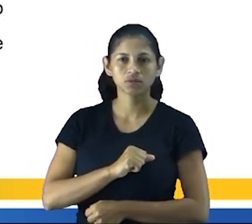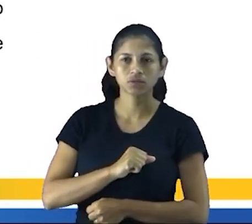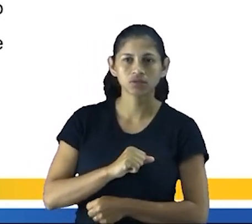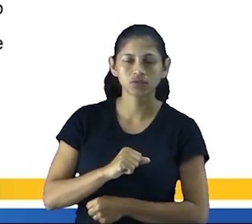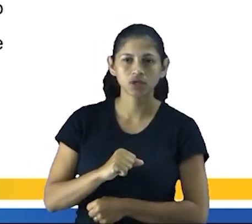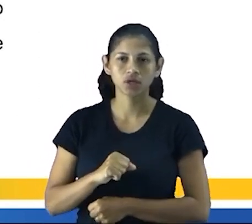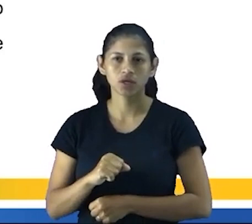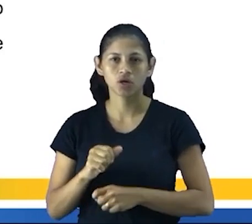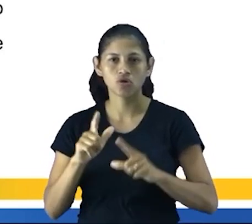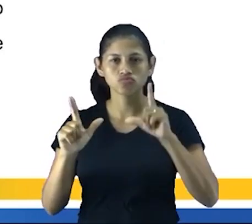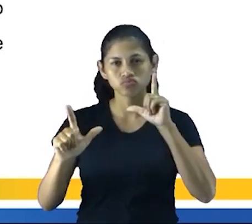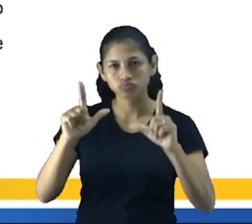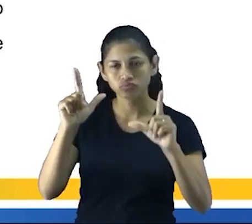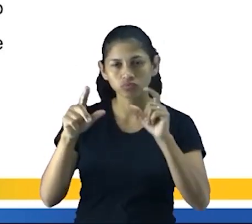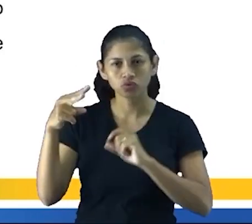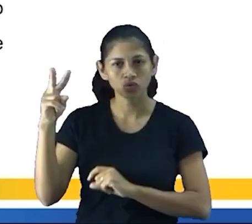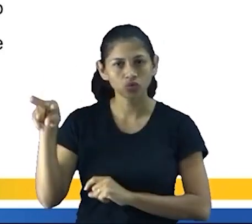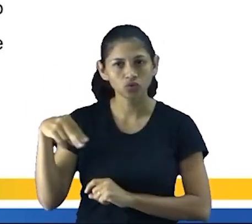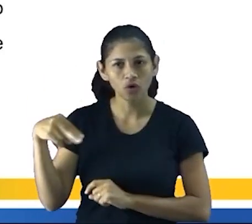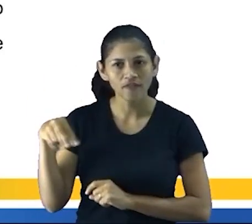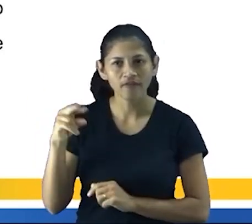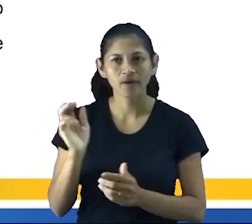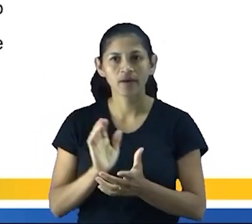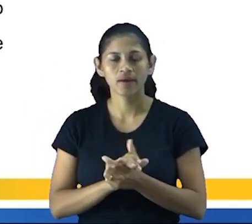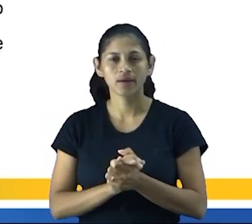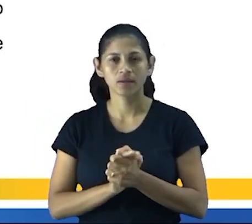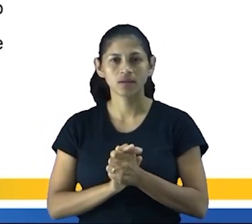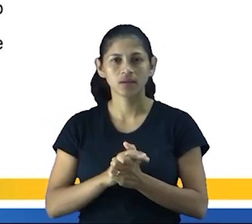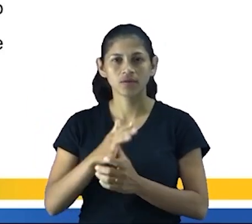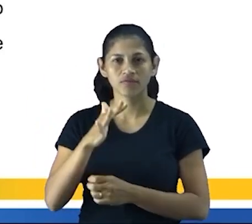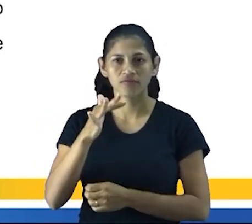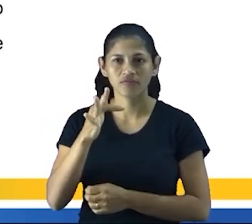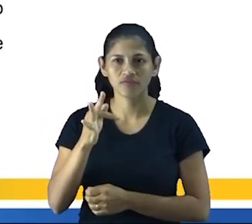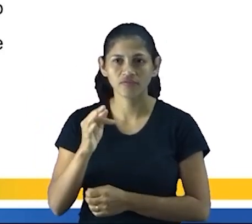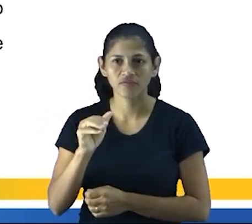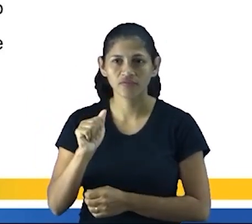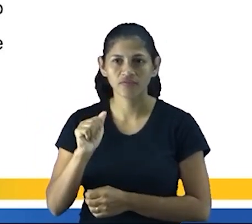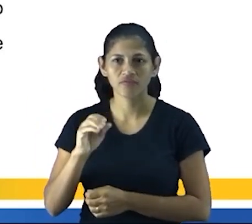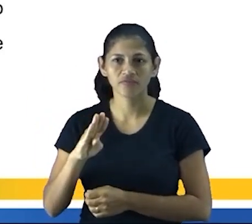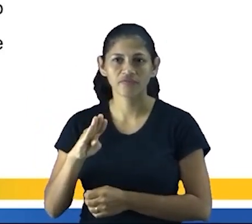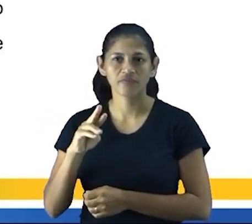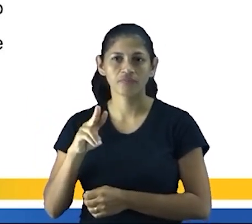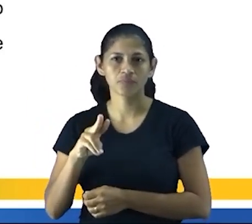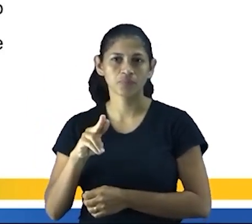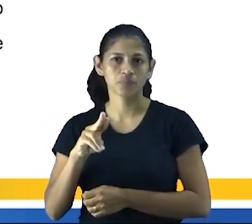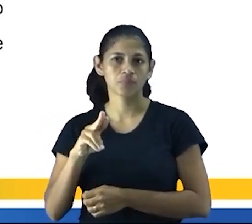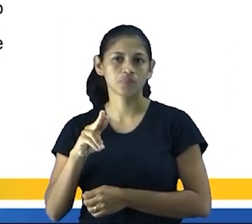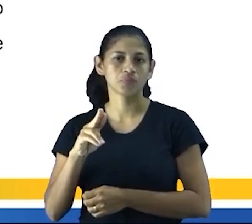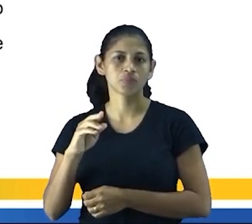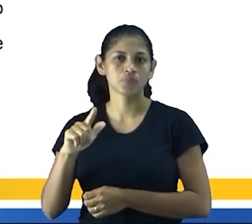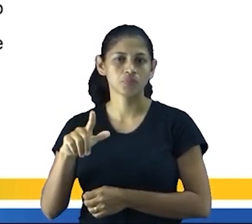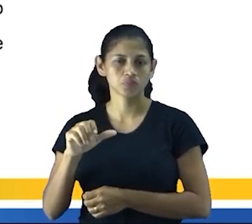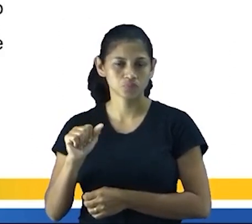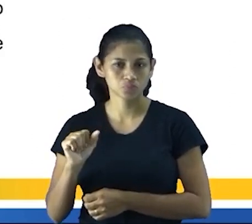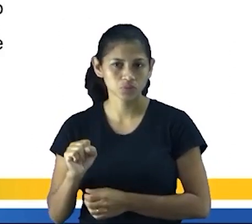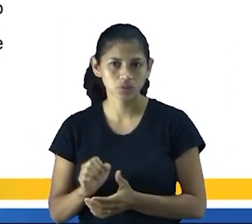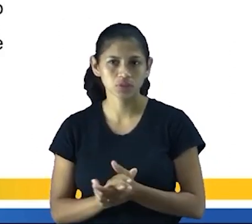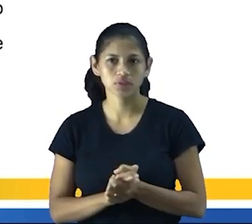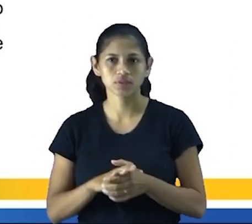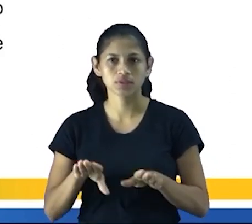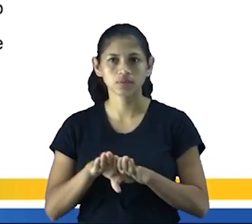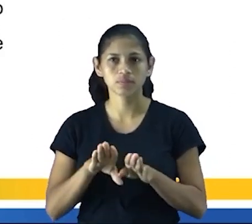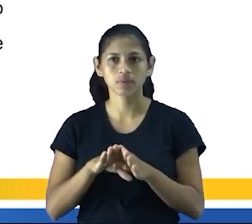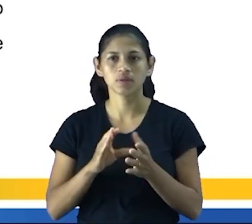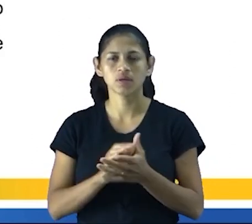enfim, certo? São exemplos de tipologia narrativa. Esses tipos de narração contêm todos os elementos da